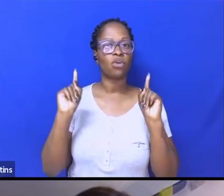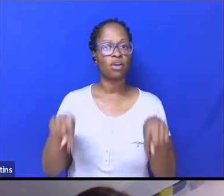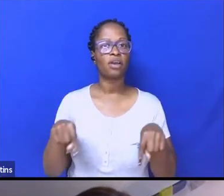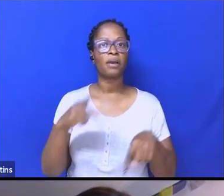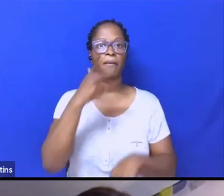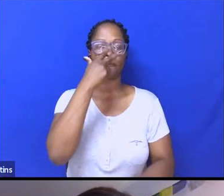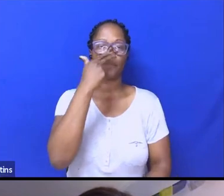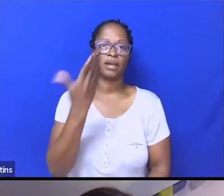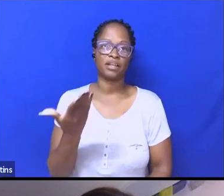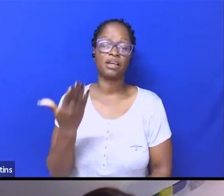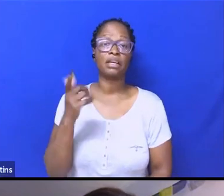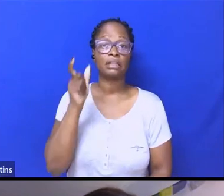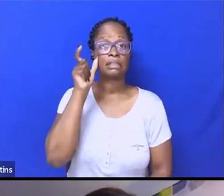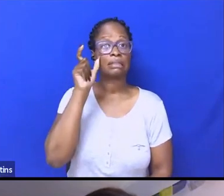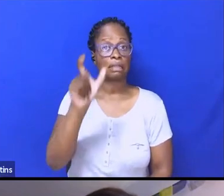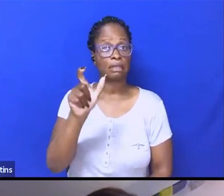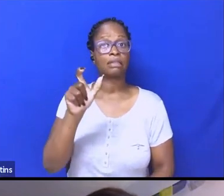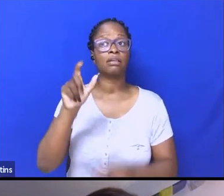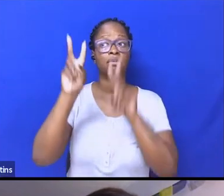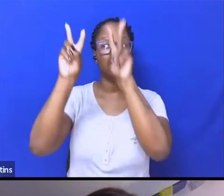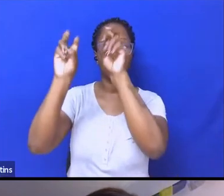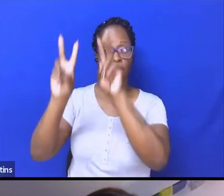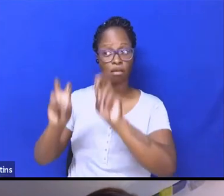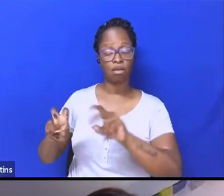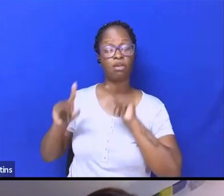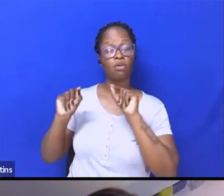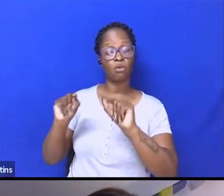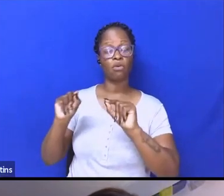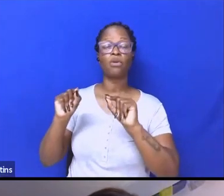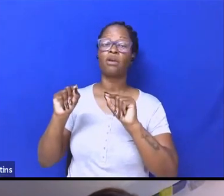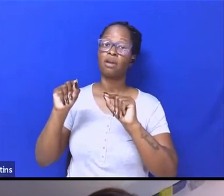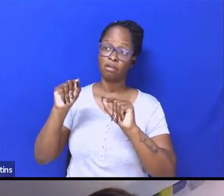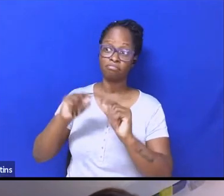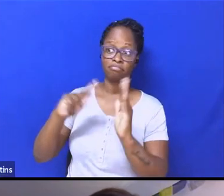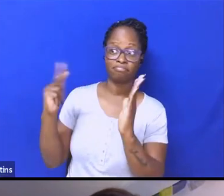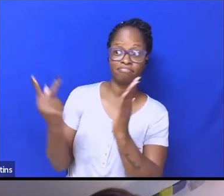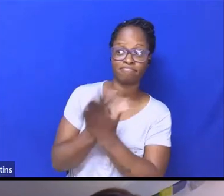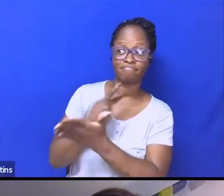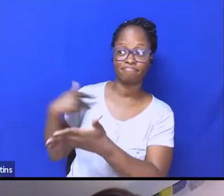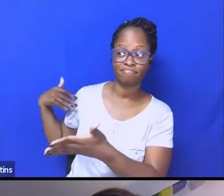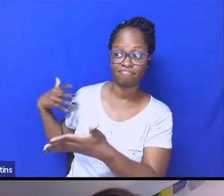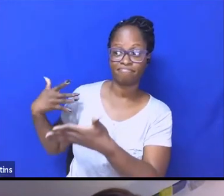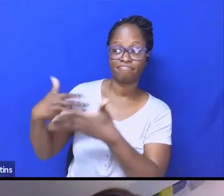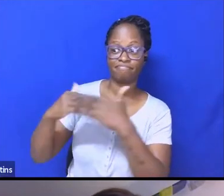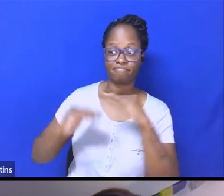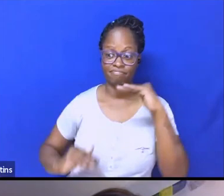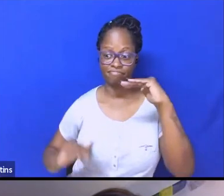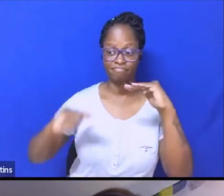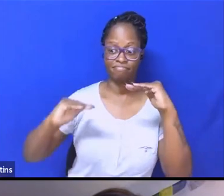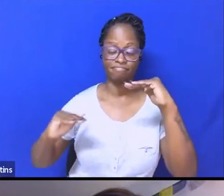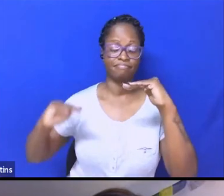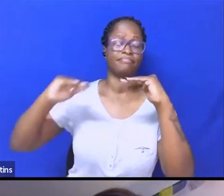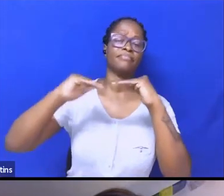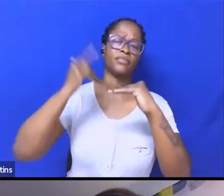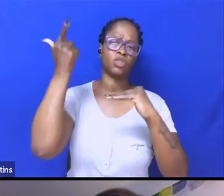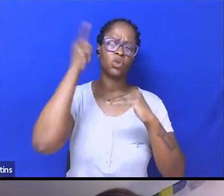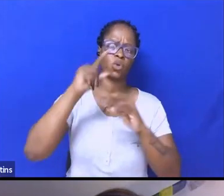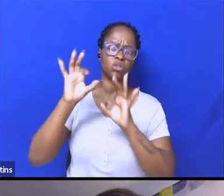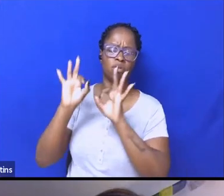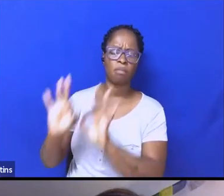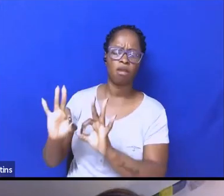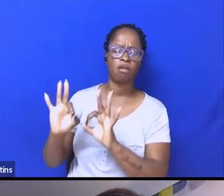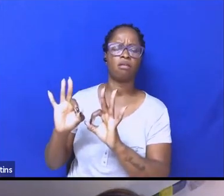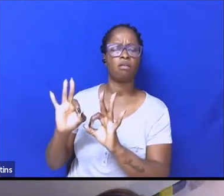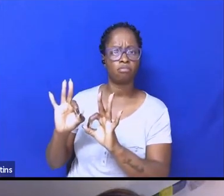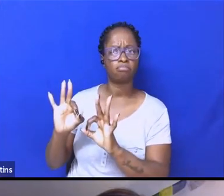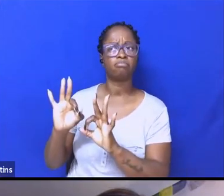interessantes que aconteceu sobre a paridade entre o que se conseguiu efetivamente e esta sinergia eu planteava também